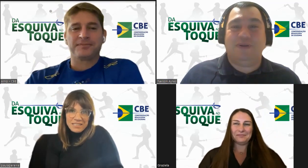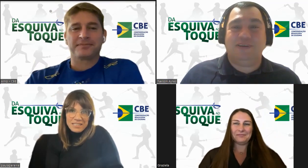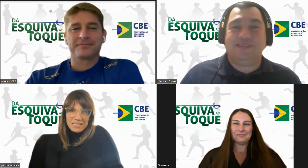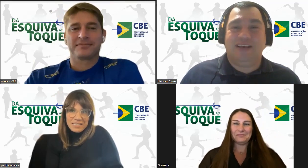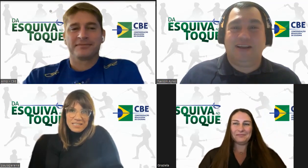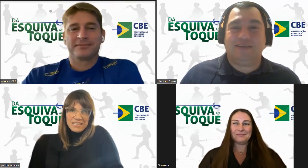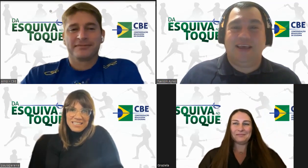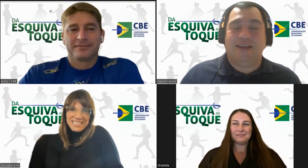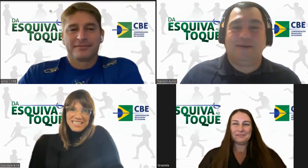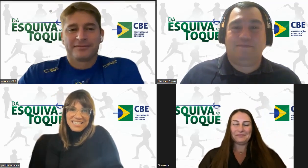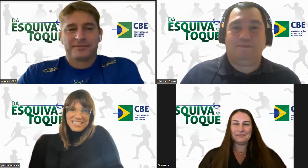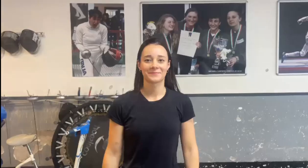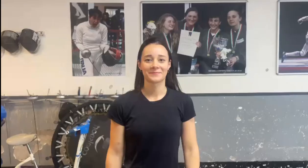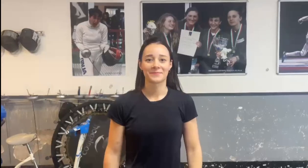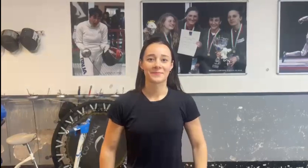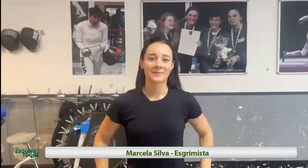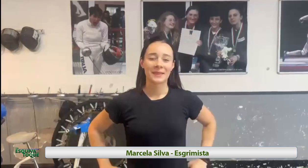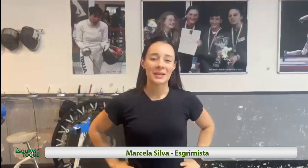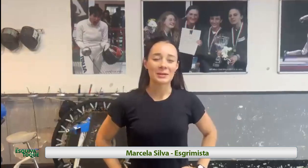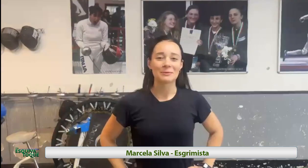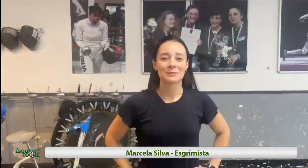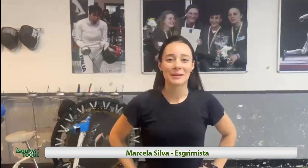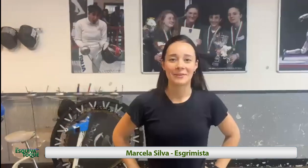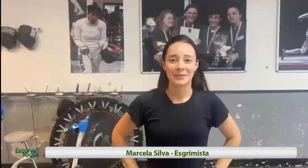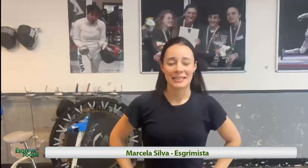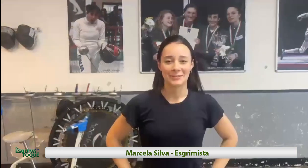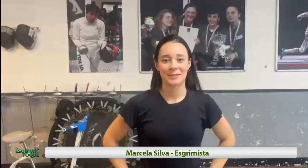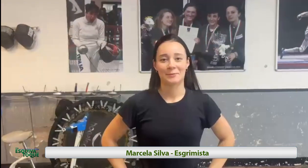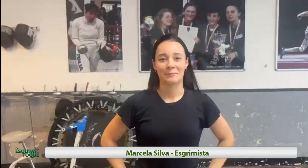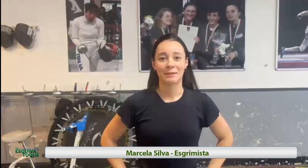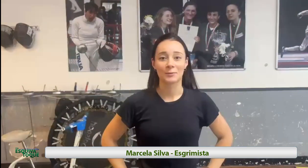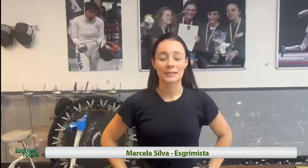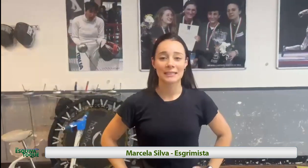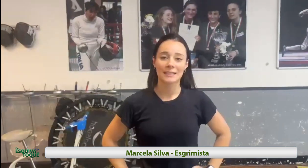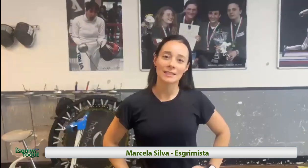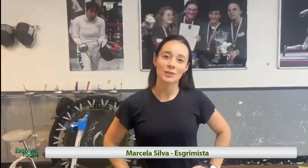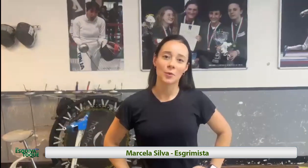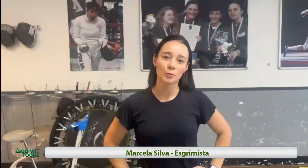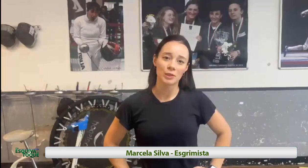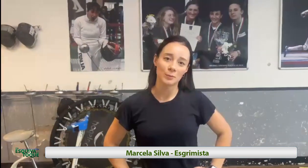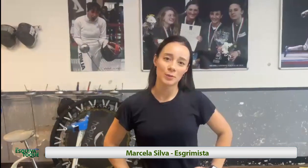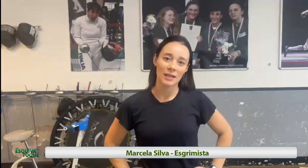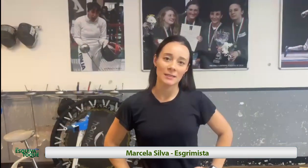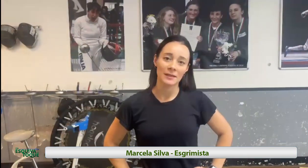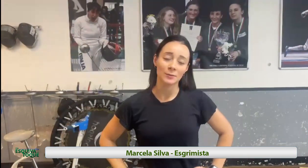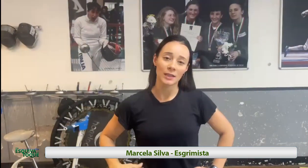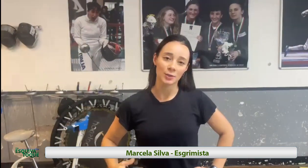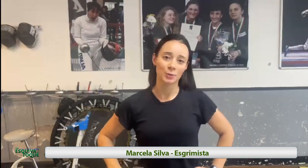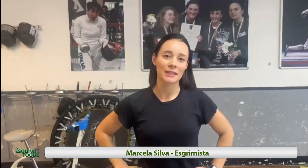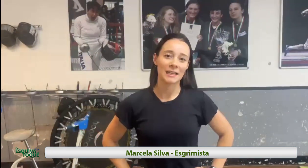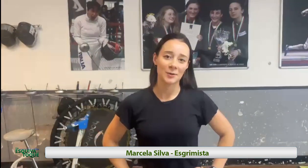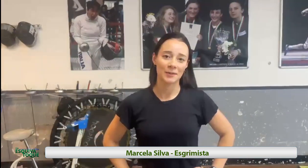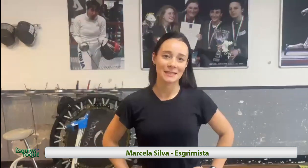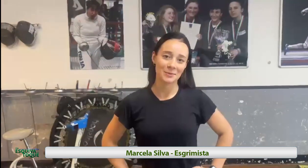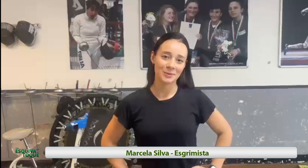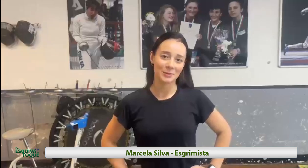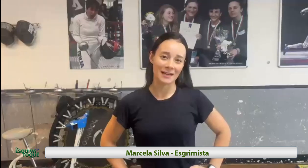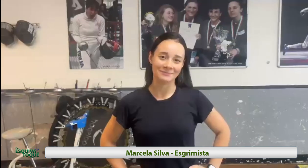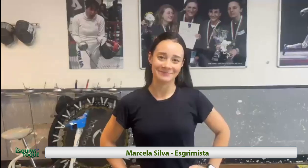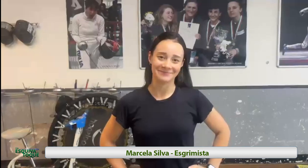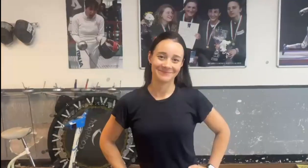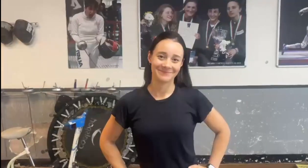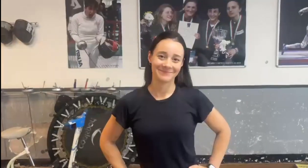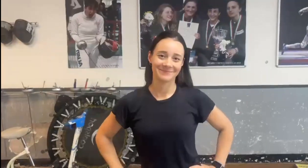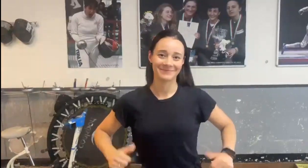de verdade para você Graziela Oi pessoal eu queria fazer uma pergunta se existe algum tipo de alimento que ajuda na recuperação